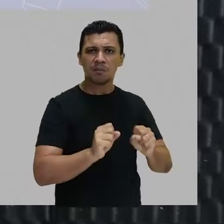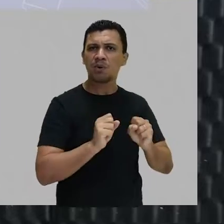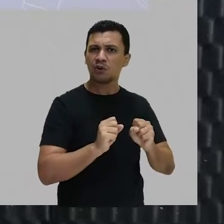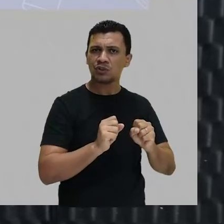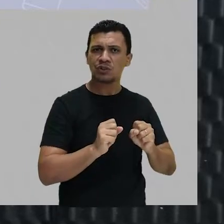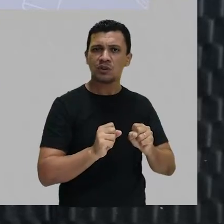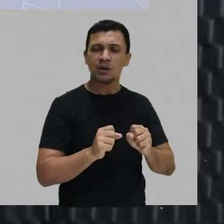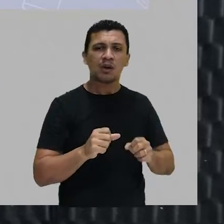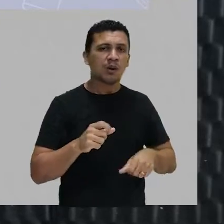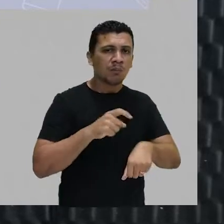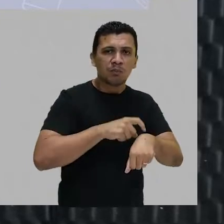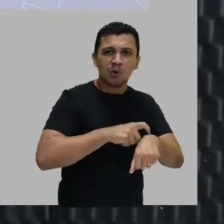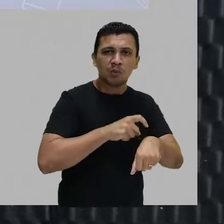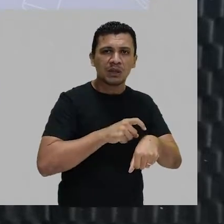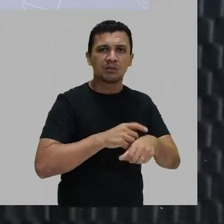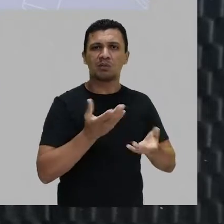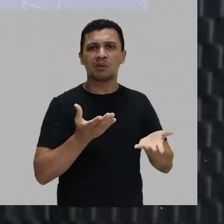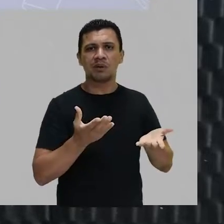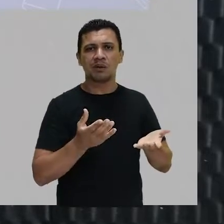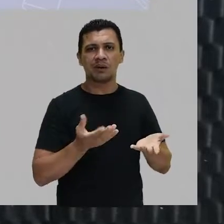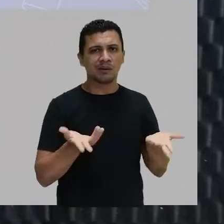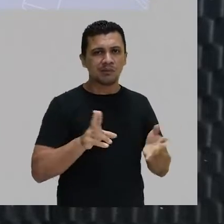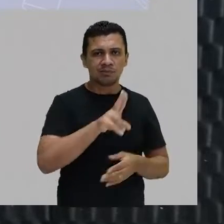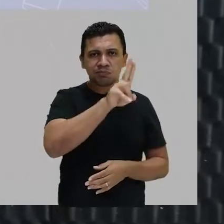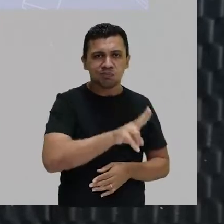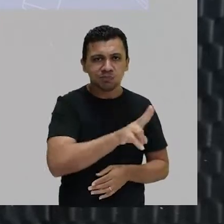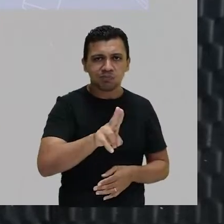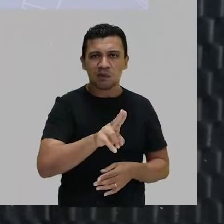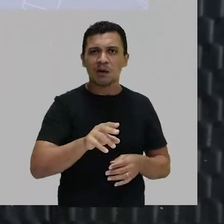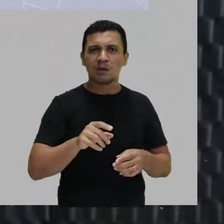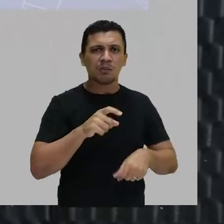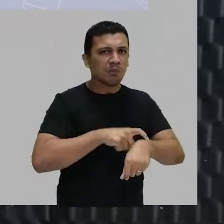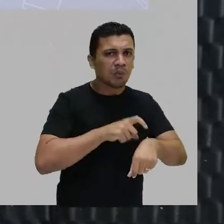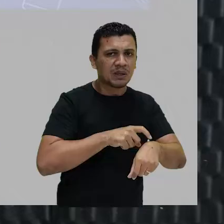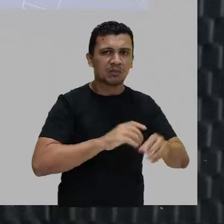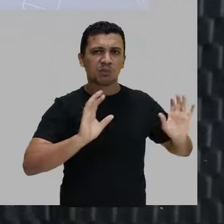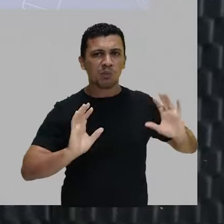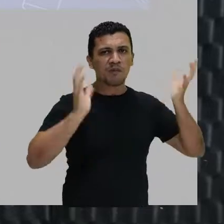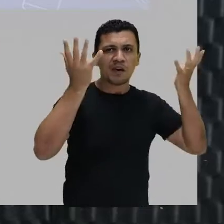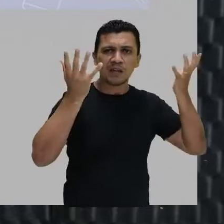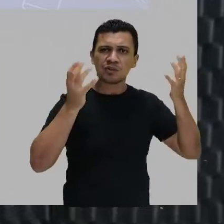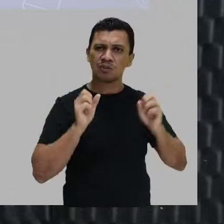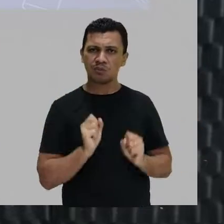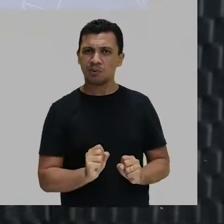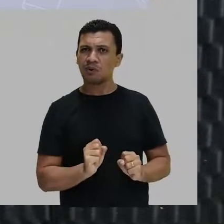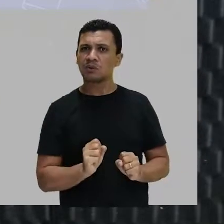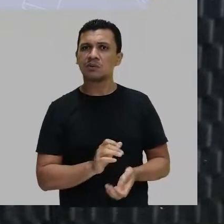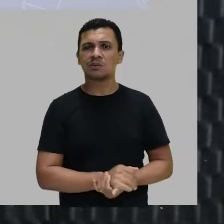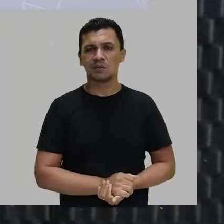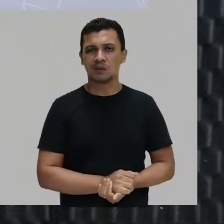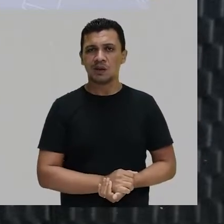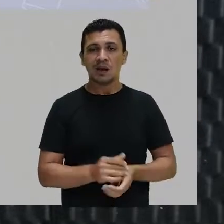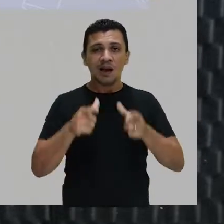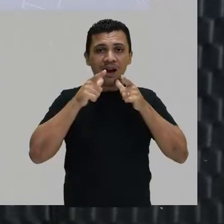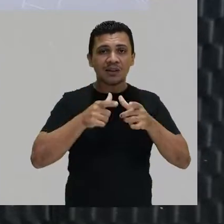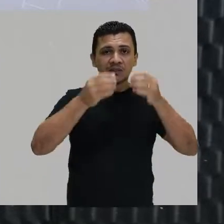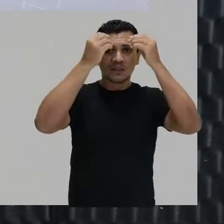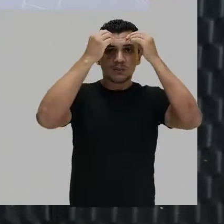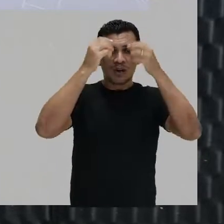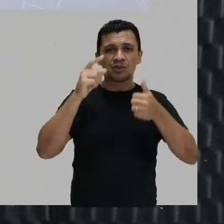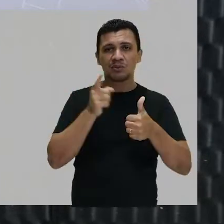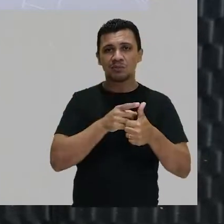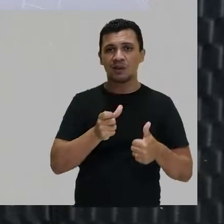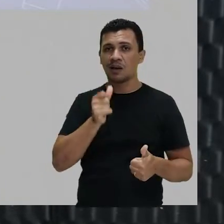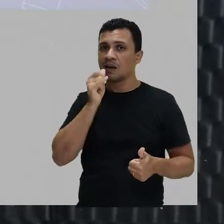durante o culto, eu posso fazer durante uma festa. Vocês estão entendendo como é que mudam esses valores? E essas linguagens elas vão trabalhar com a